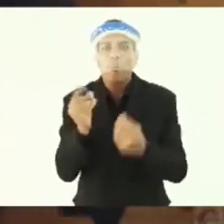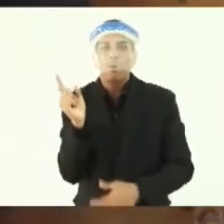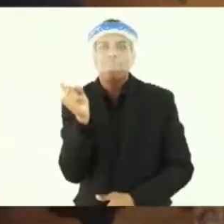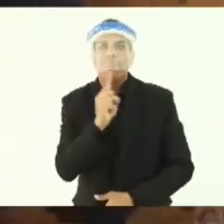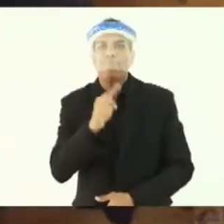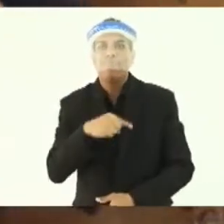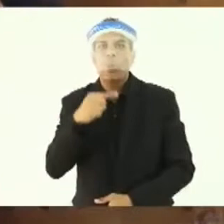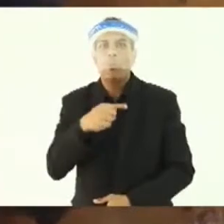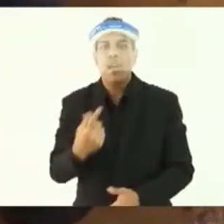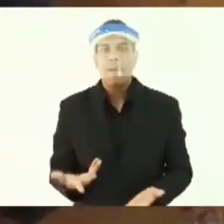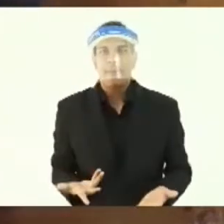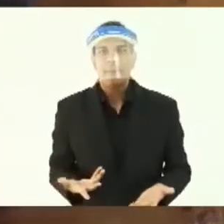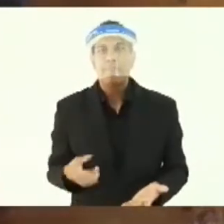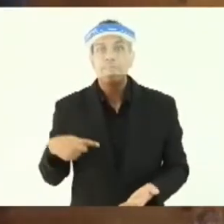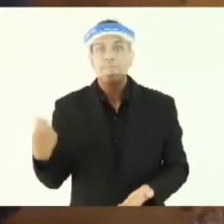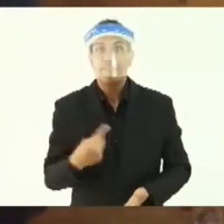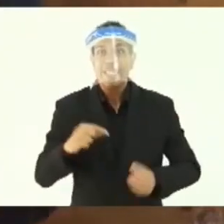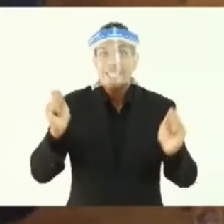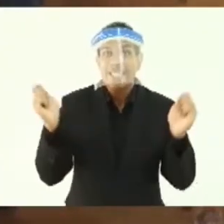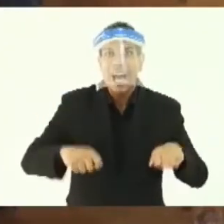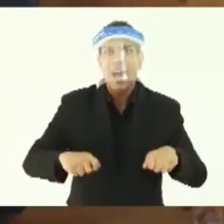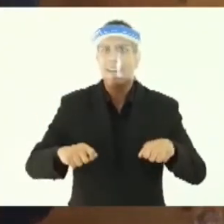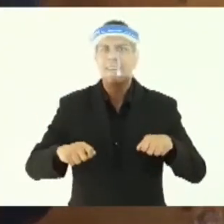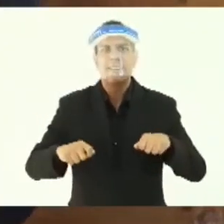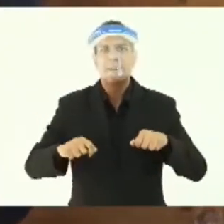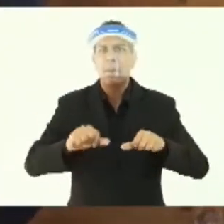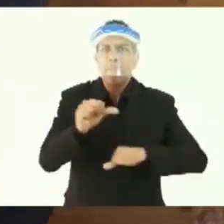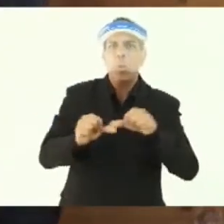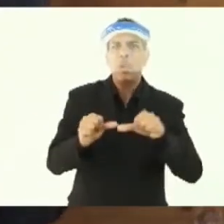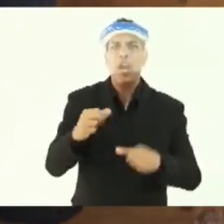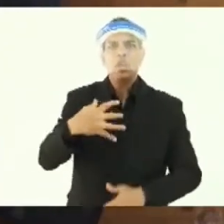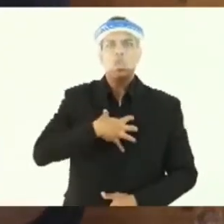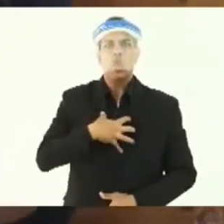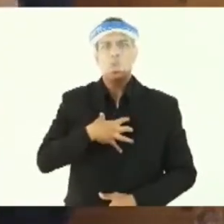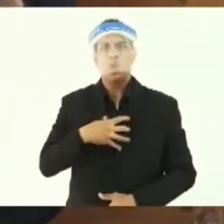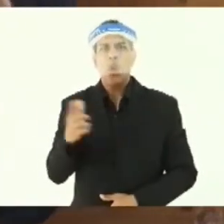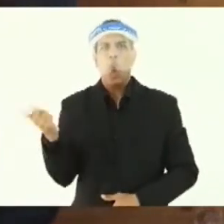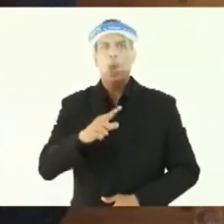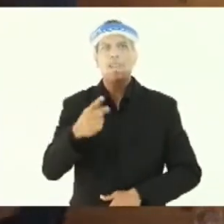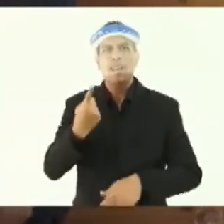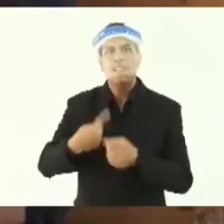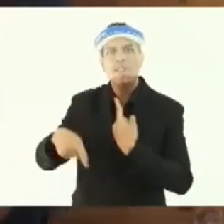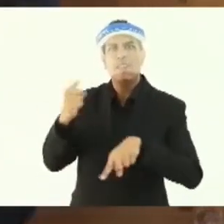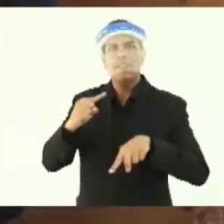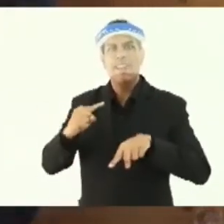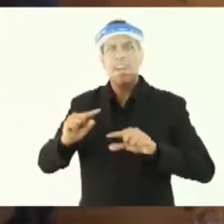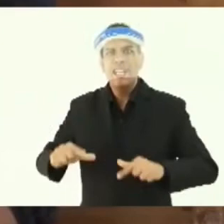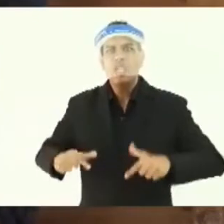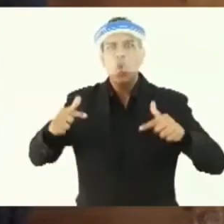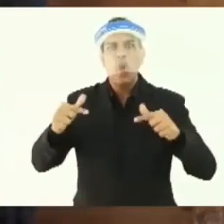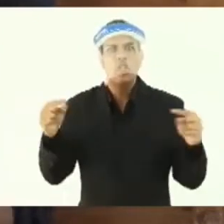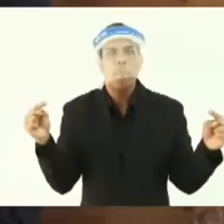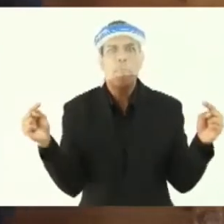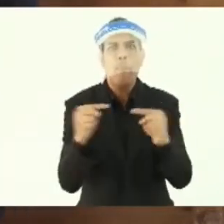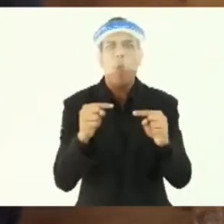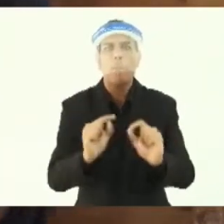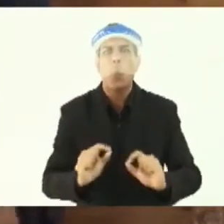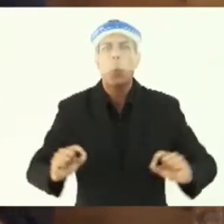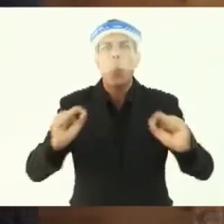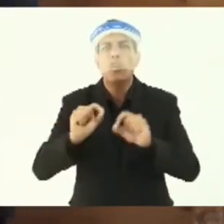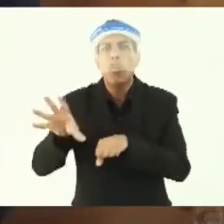né? Então, como é que a gente cada vez mais radicaliza esse processo de desenvolver nossas ações também a